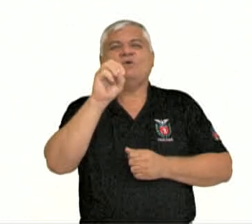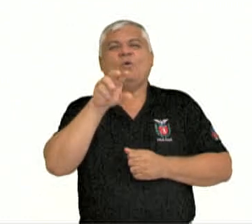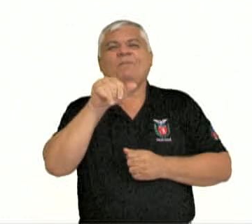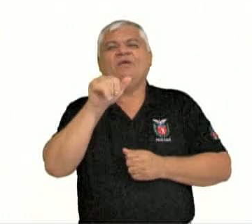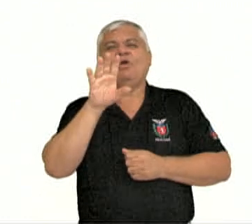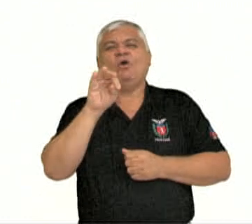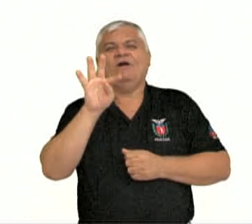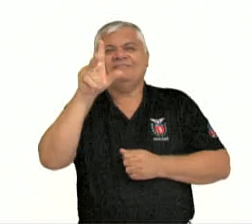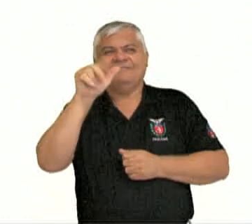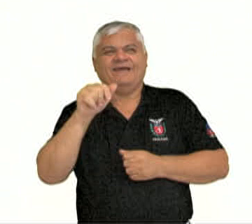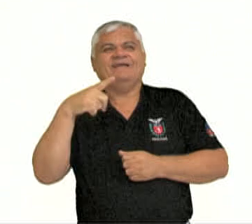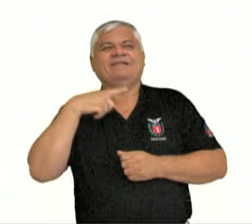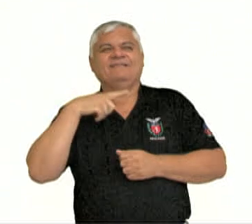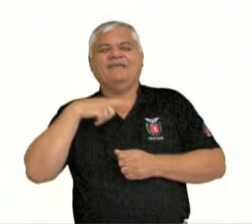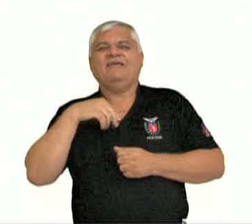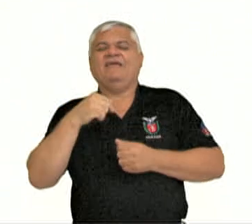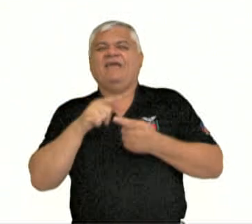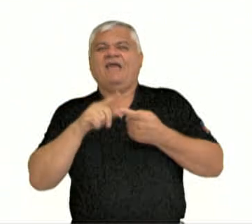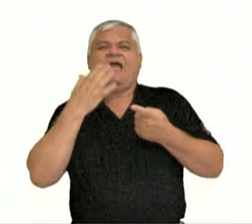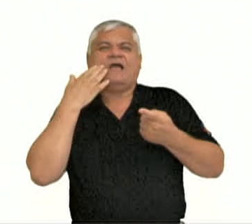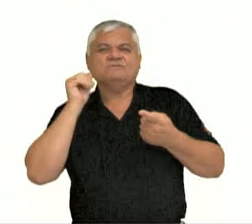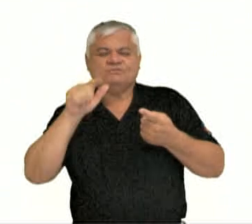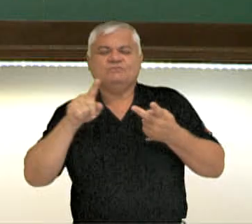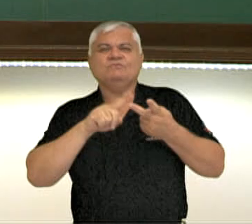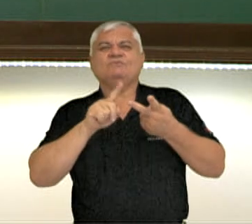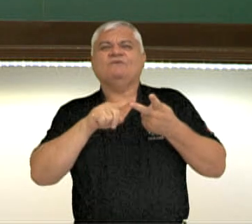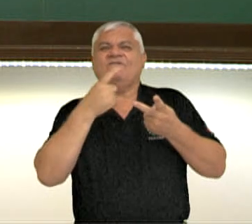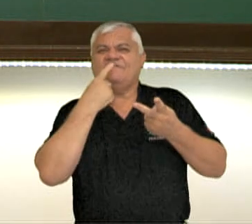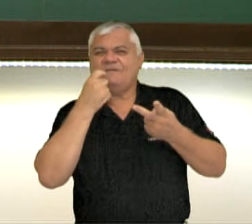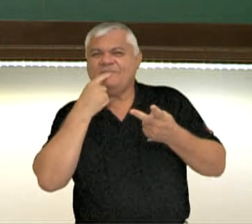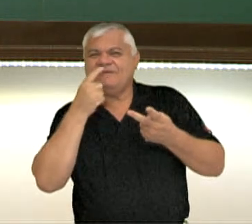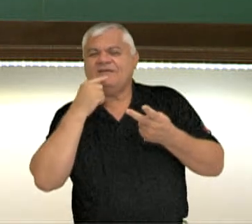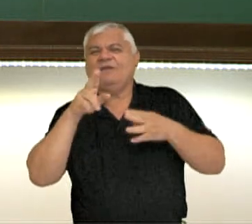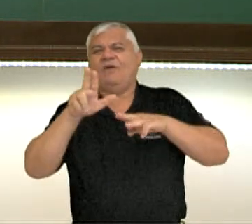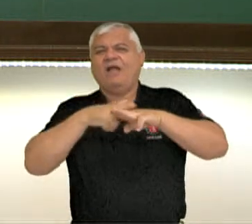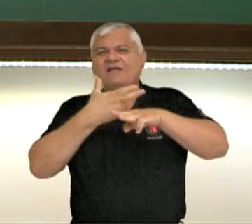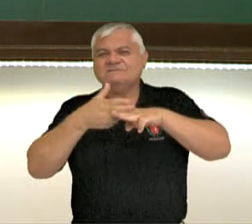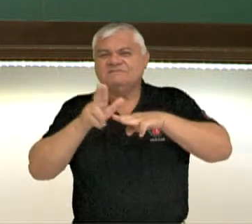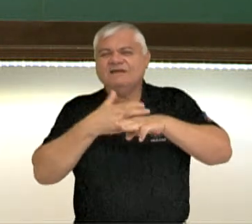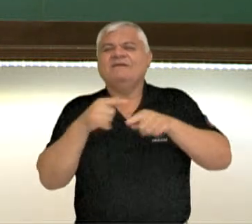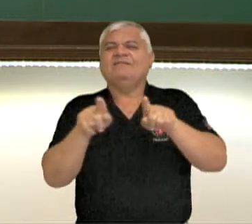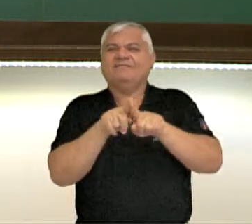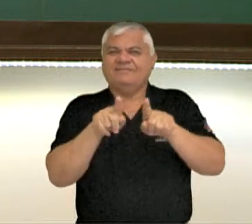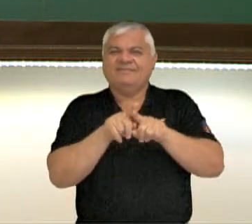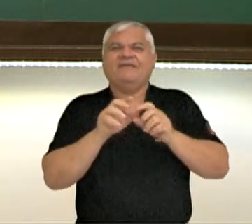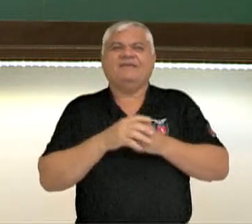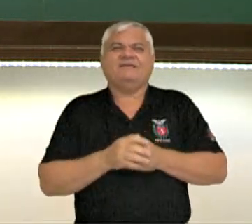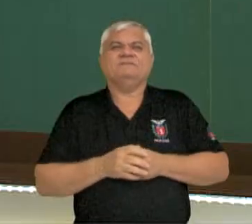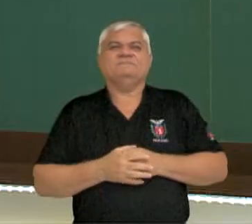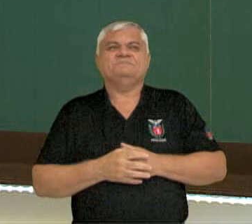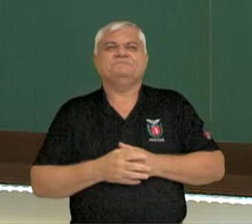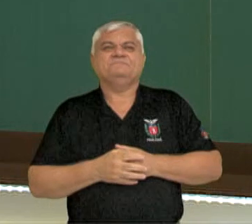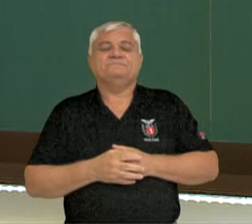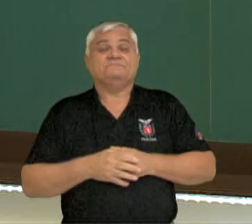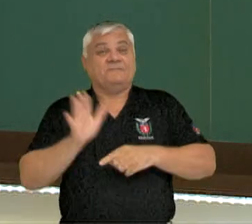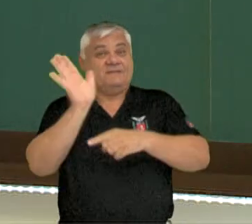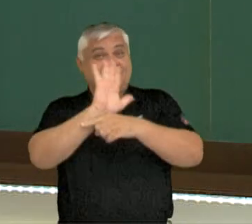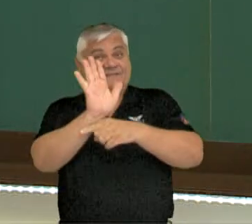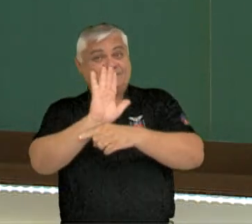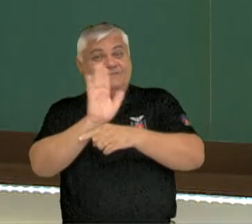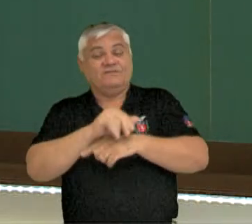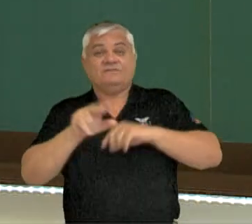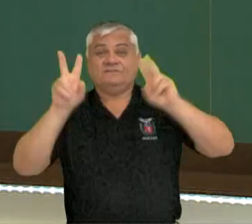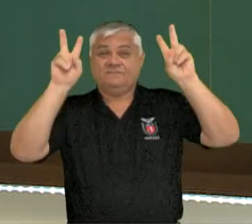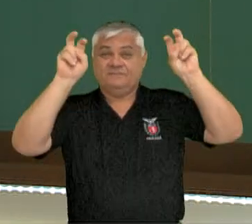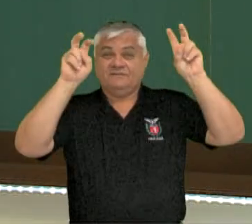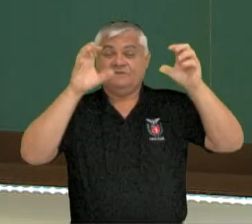Nós temos os bolores na cor azul, castanho e avermelhado, as leveduras e as trufas. Nesse